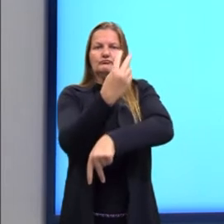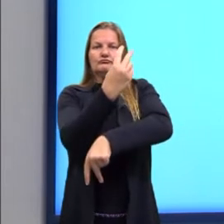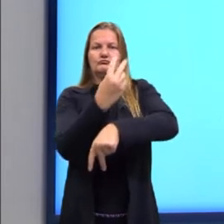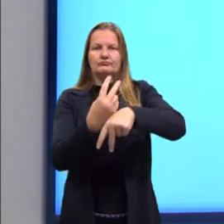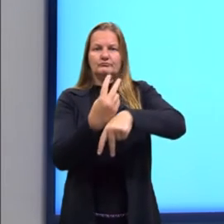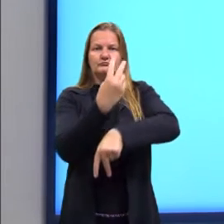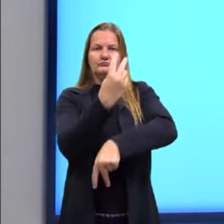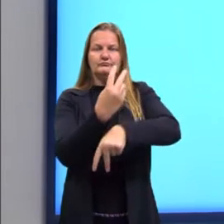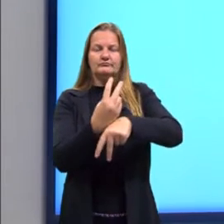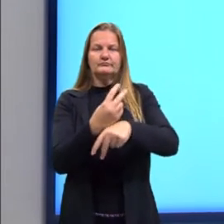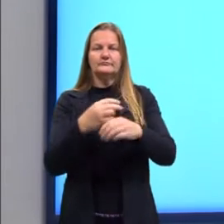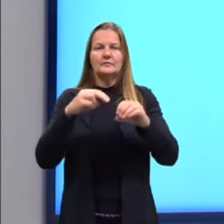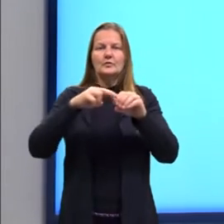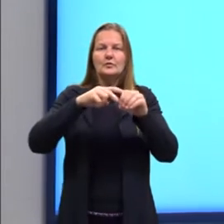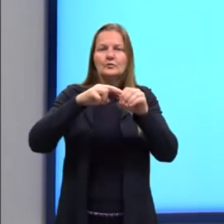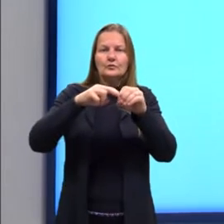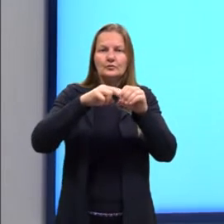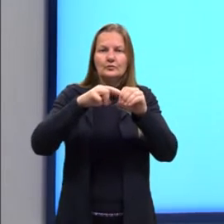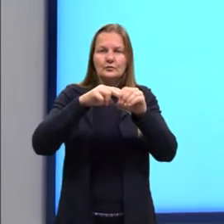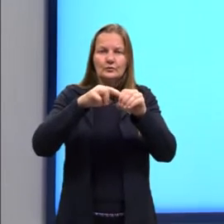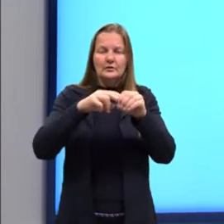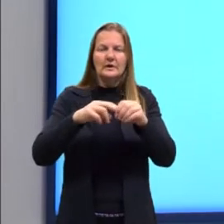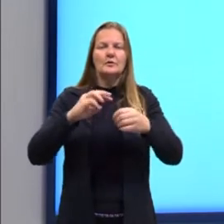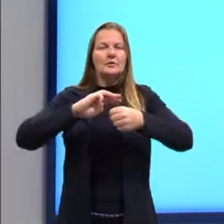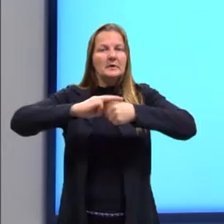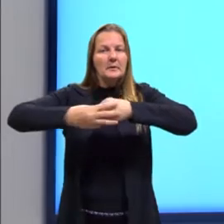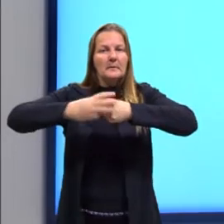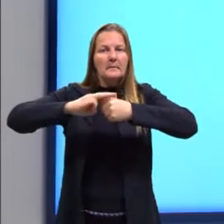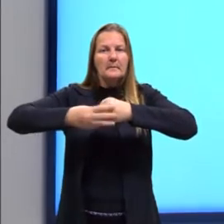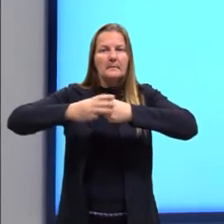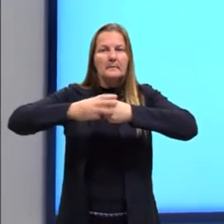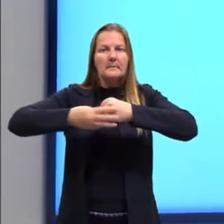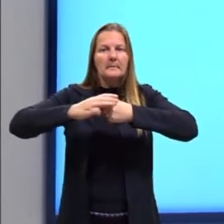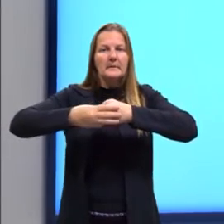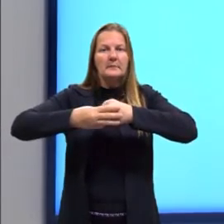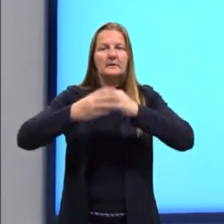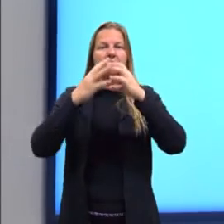o nucléolo e membrana nuclear desaparece